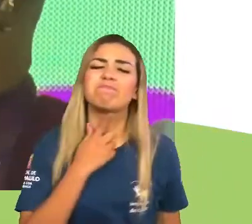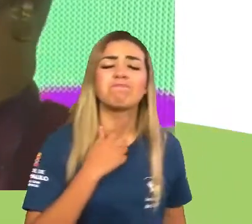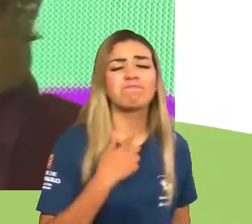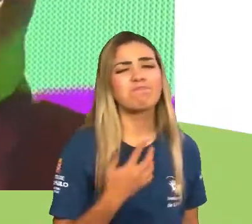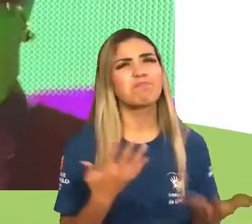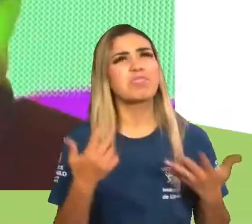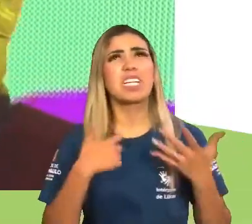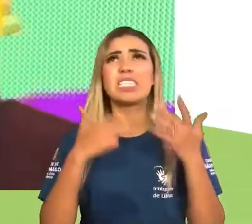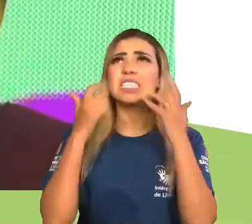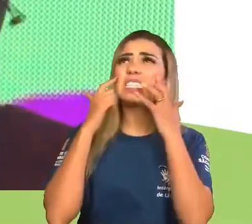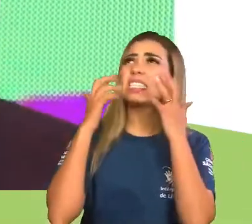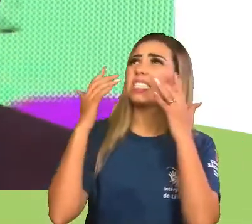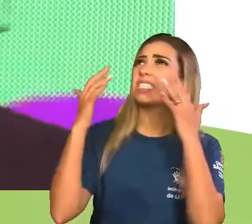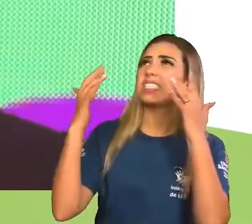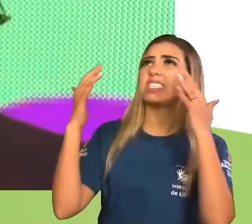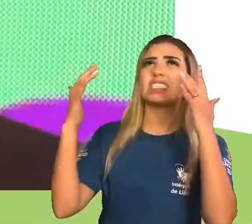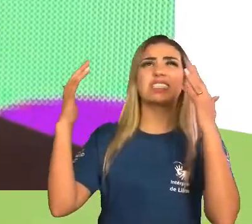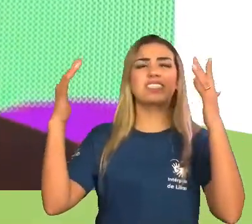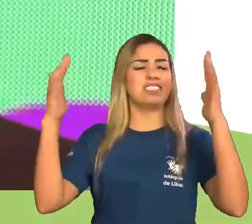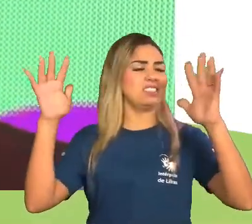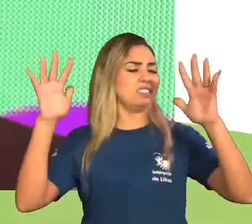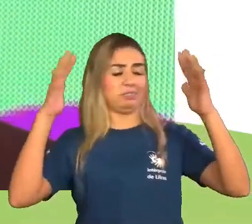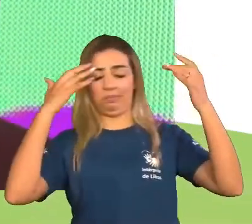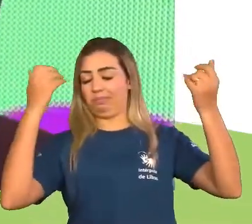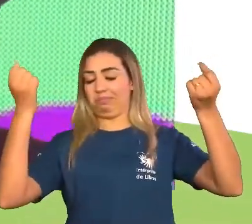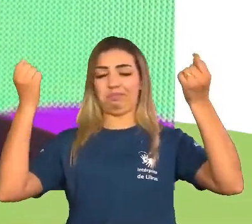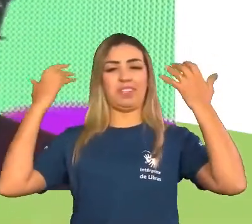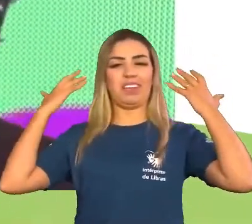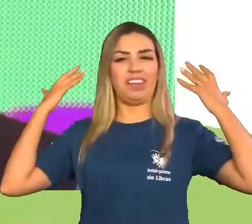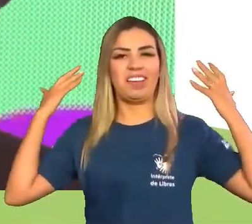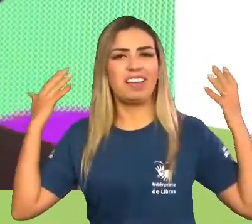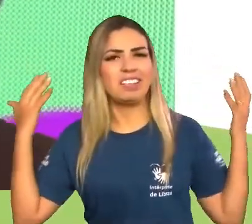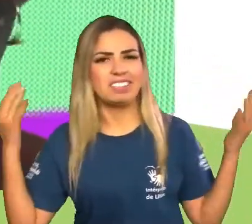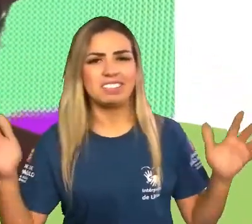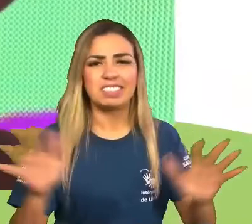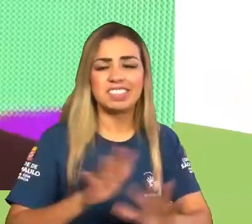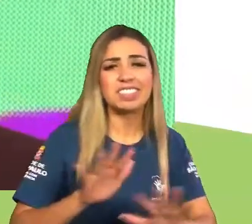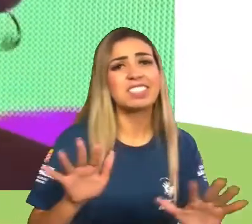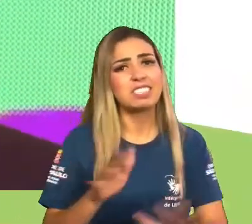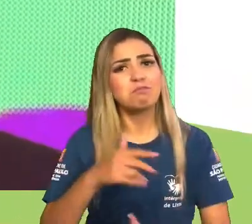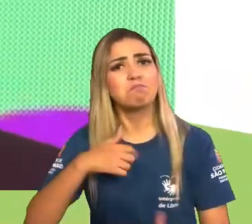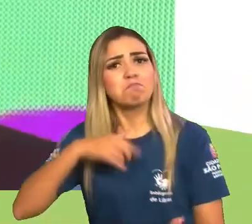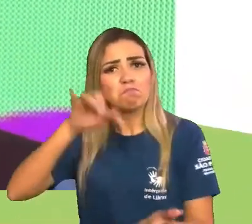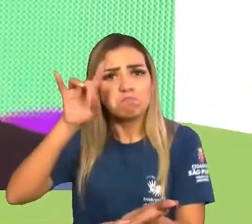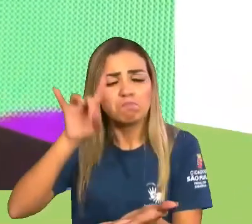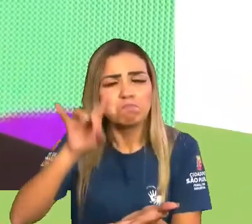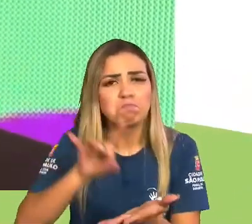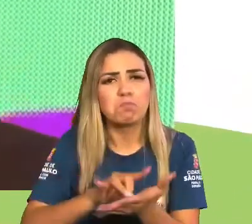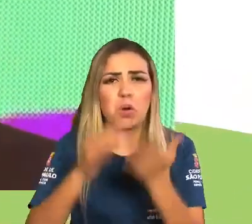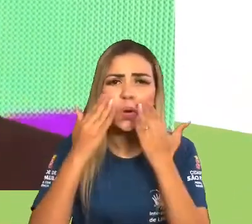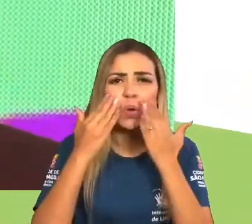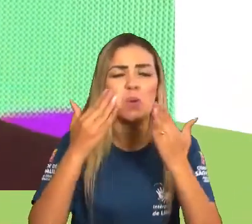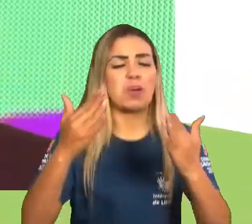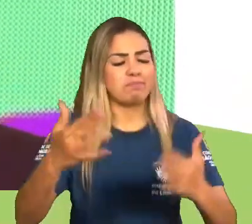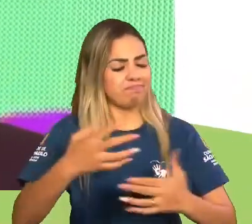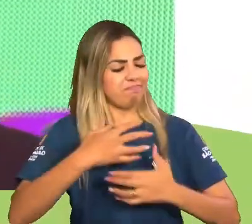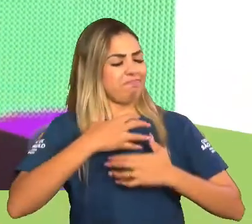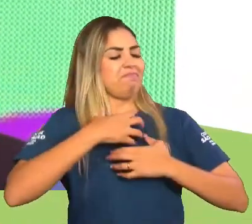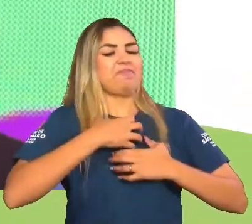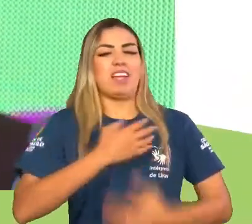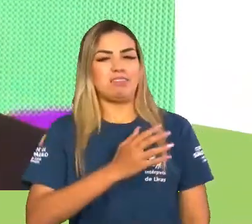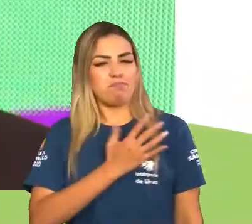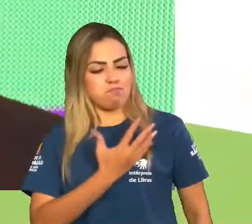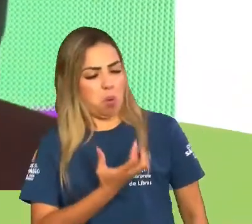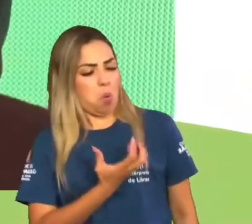ilusão, desligue a razão pra bater feliz meu